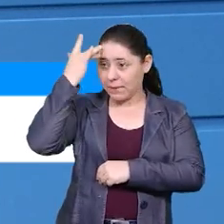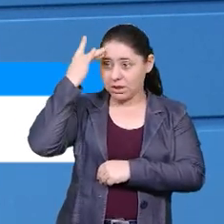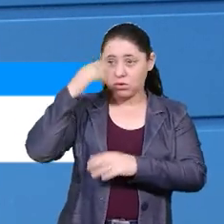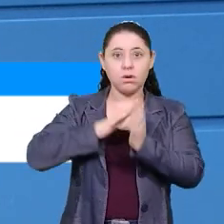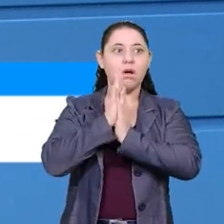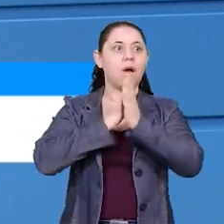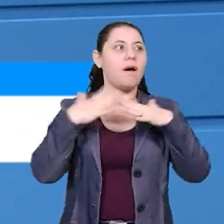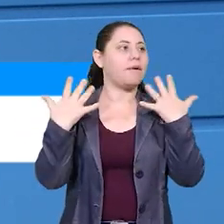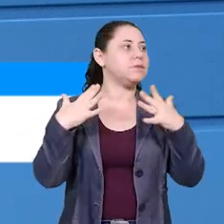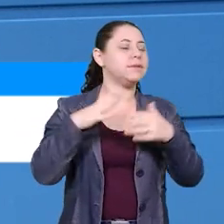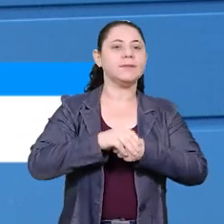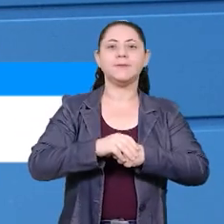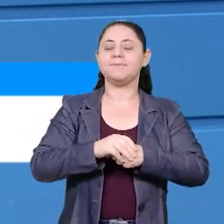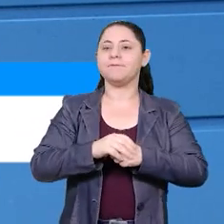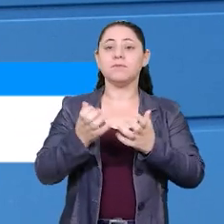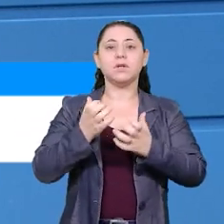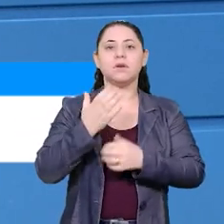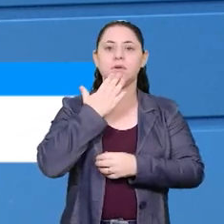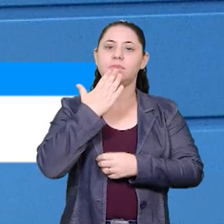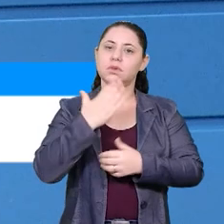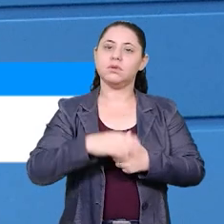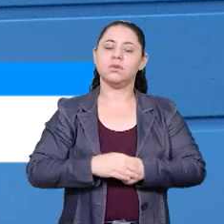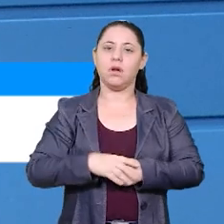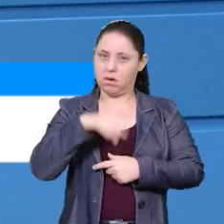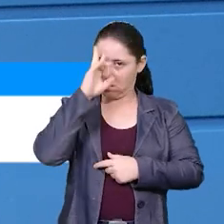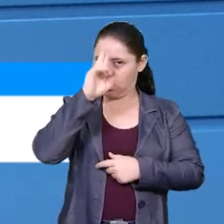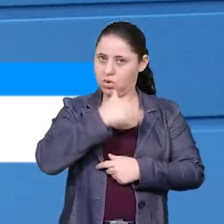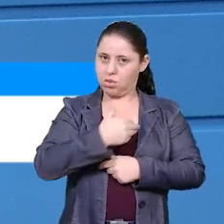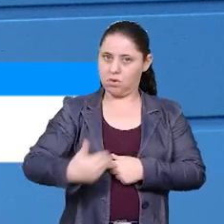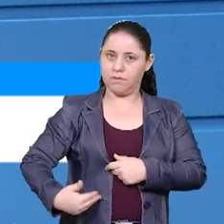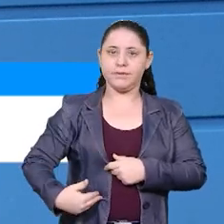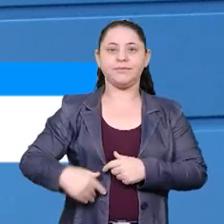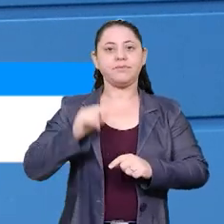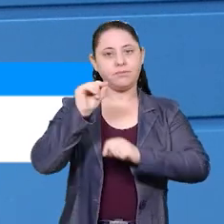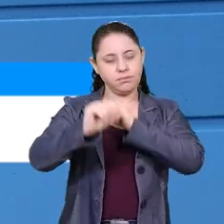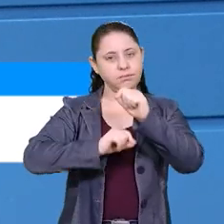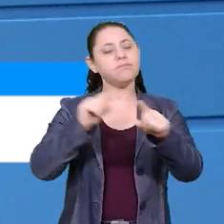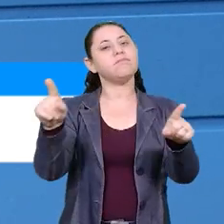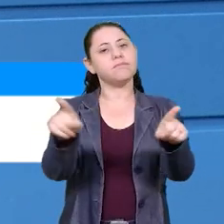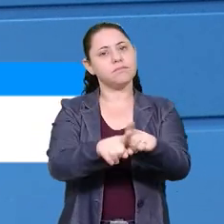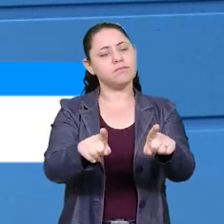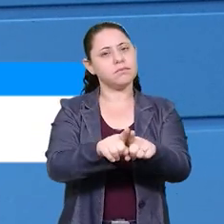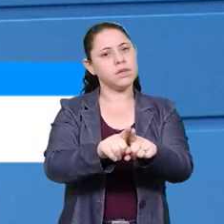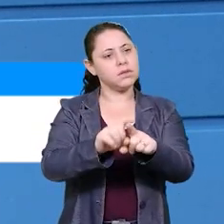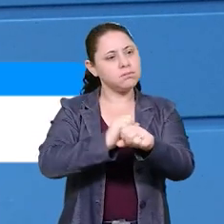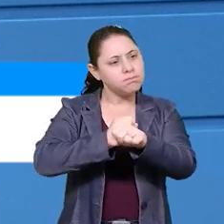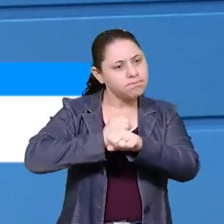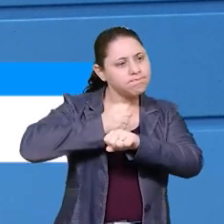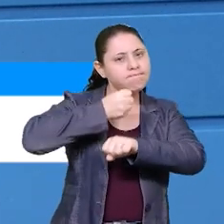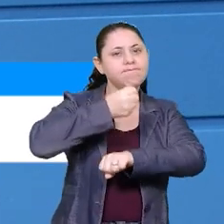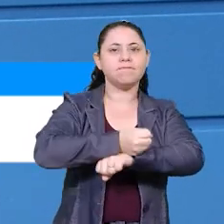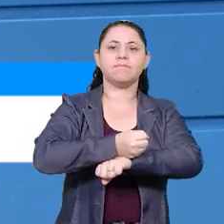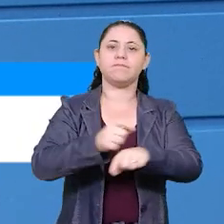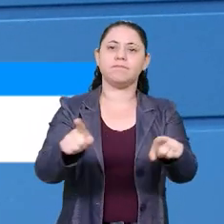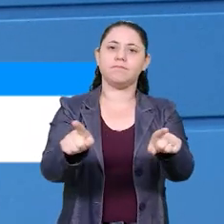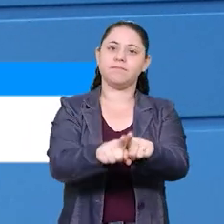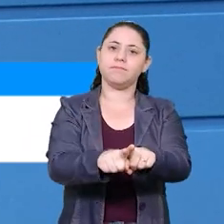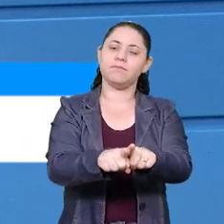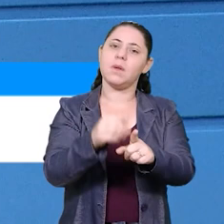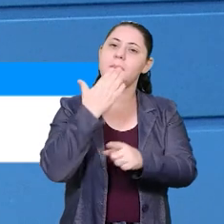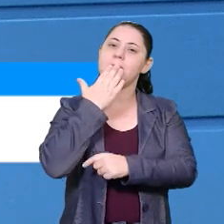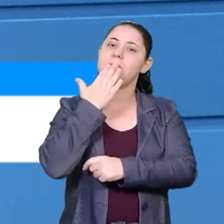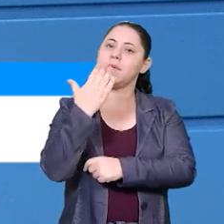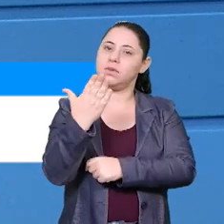e as pessoas estão muito ansiosas Então gostaria de solicitar a líder do governo né que também se